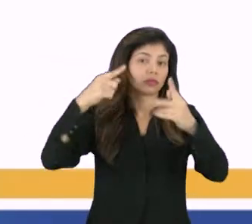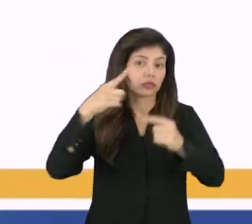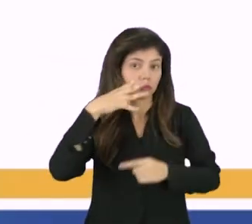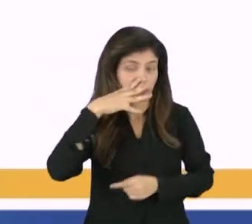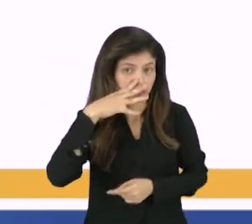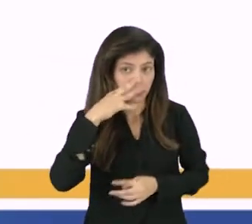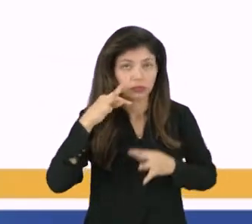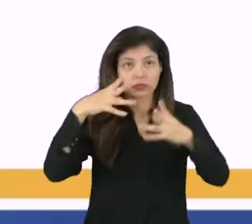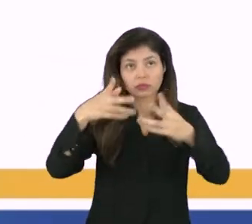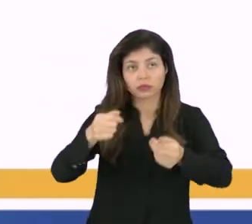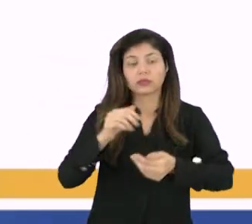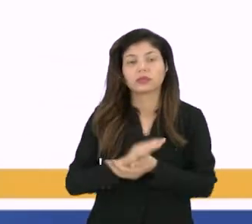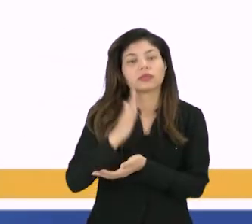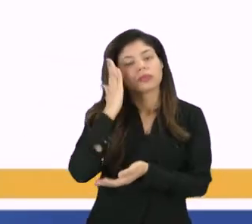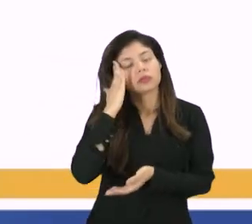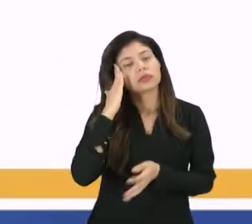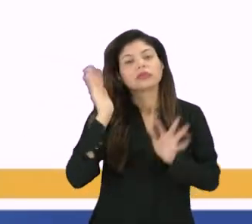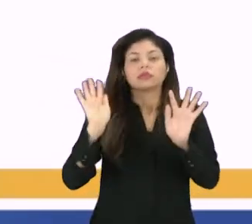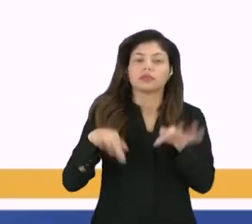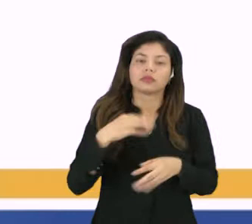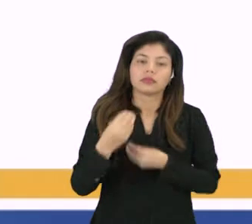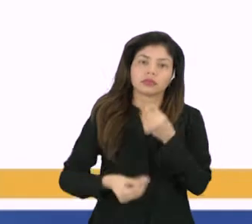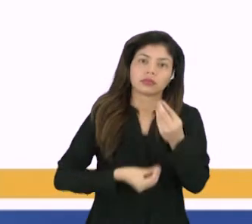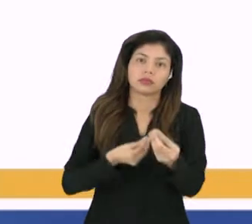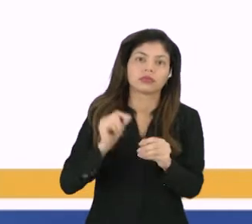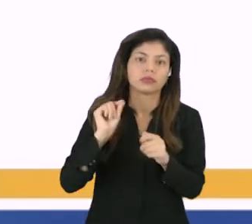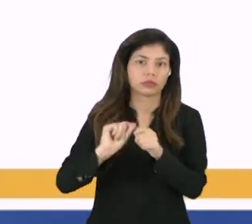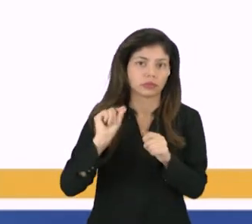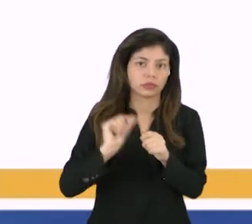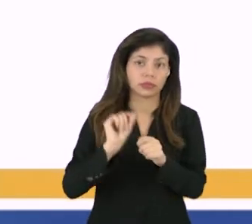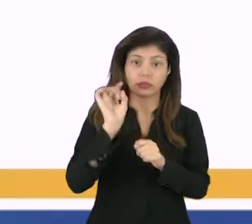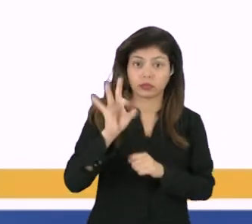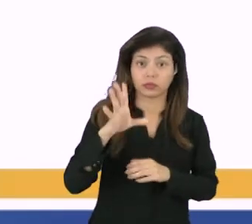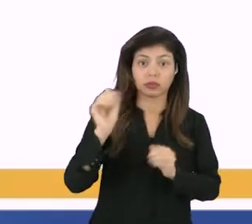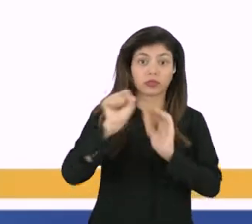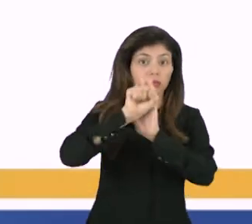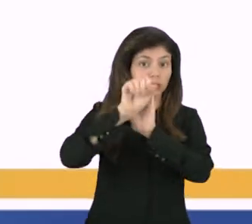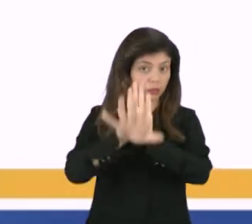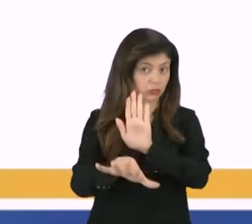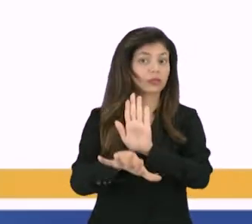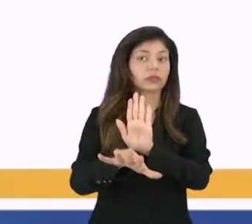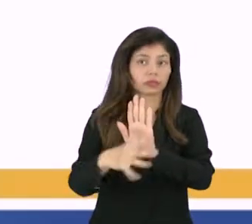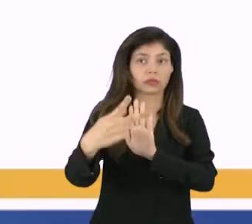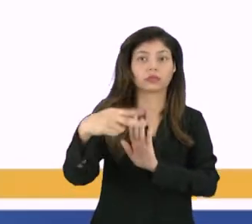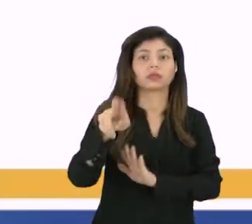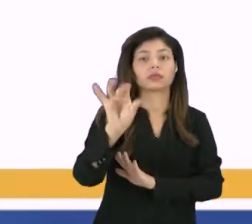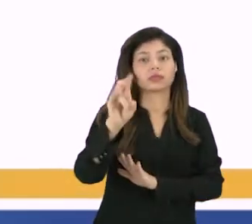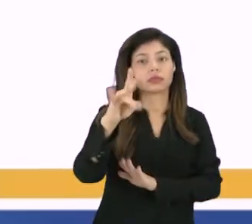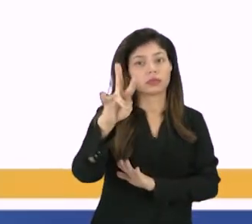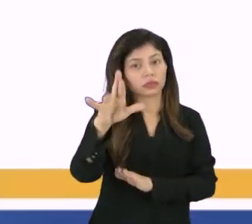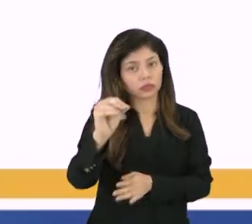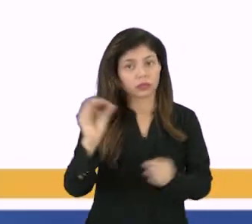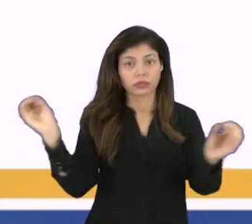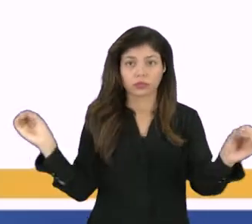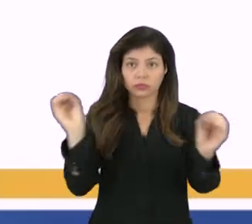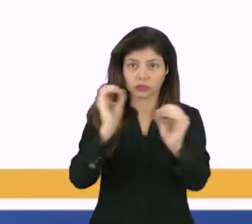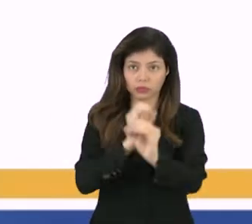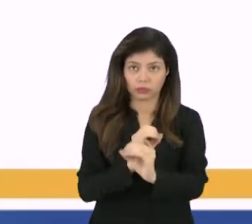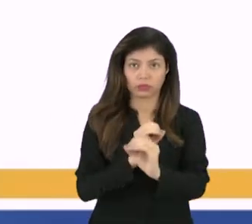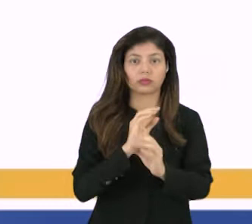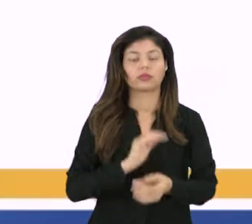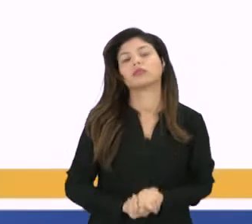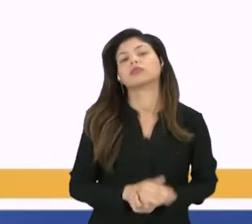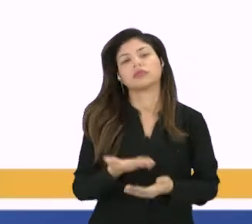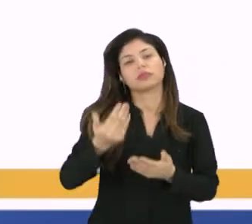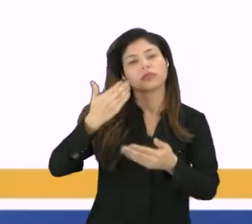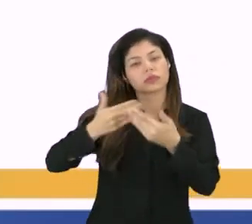eles para entender no final como é que funciona aquela parte de sombra, penumbra, como é que funciona o eclipse, tá? Então, ao